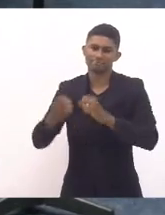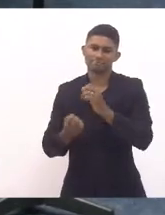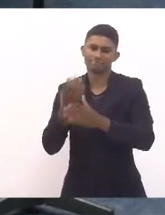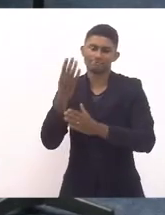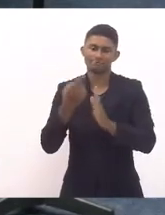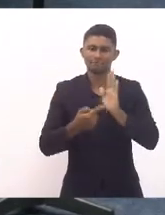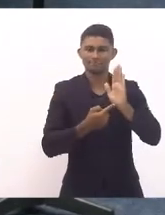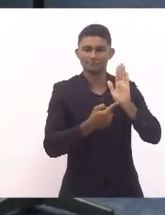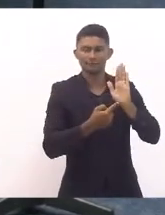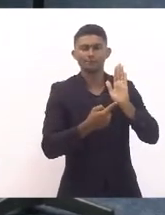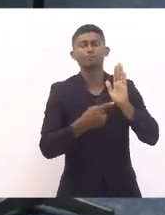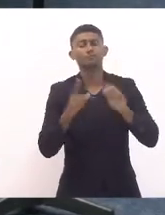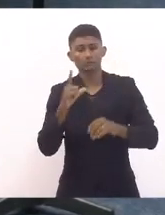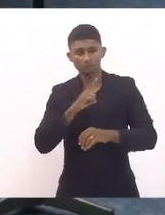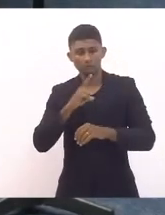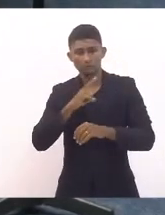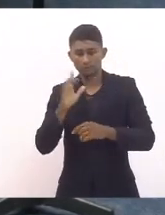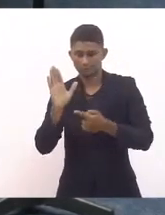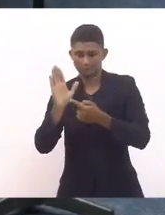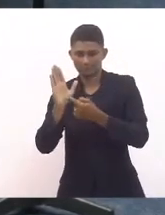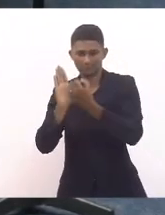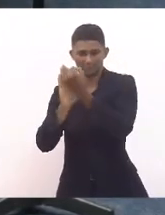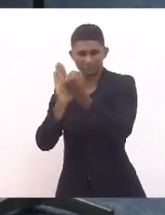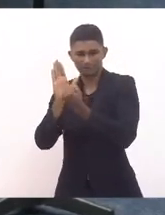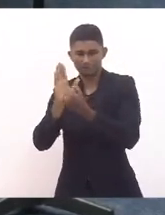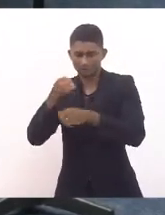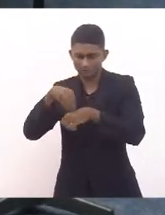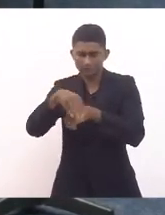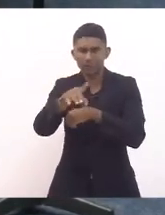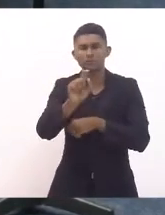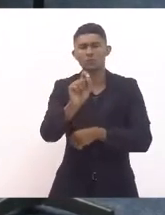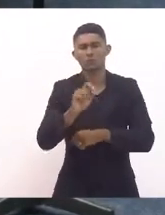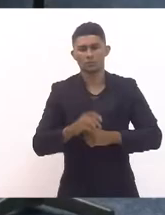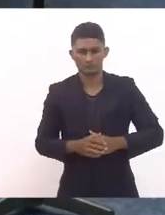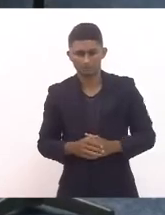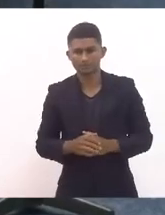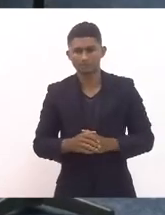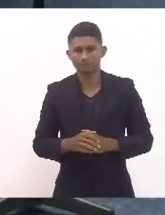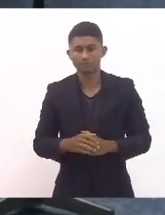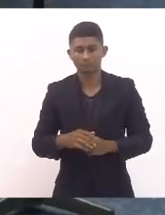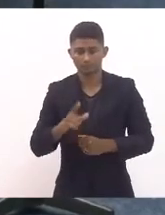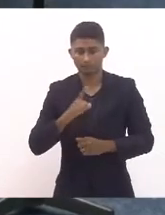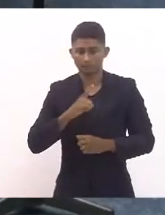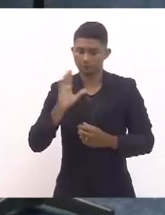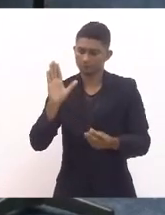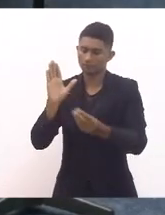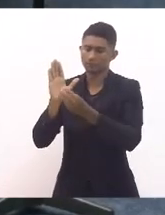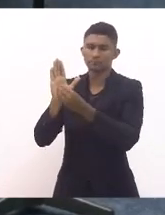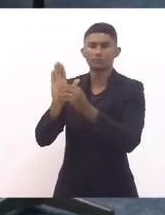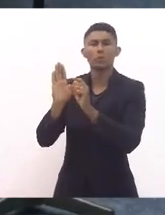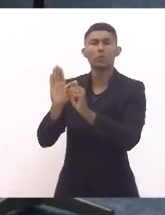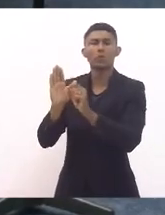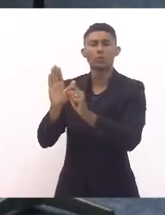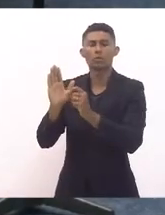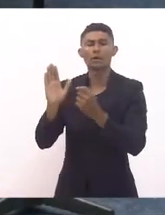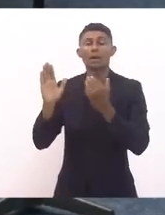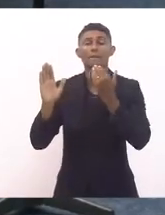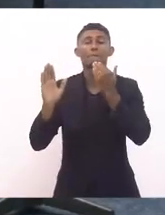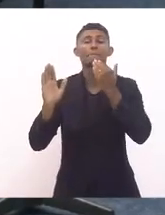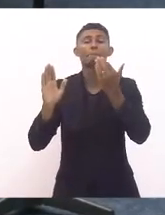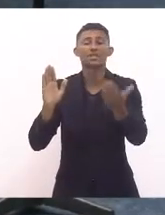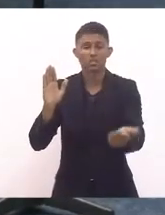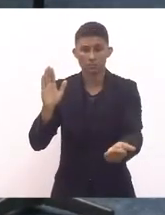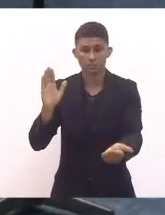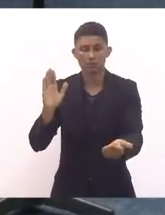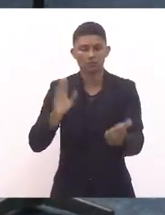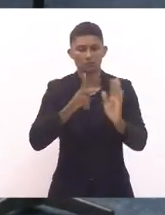nas recomendações, deputada Lucinha, eles trazem o pedido pela